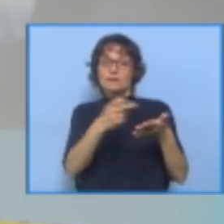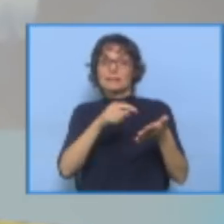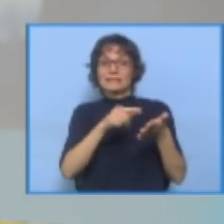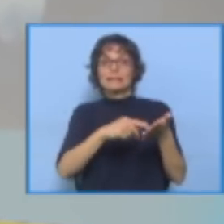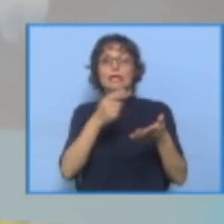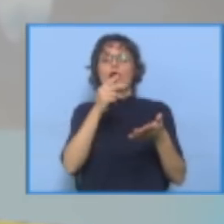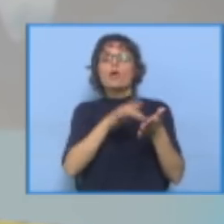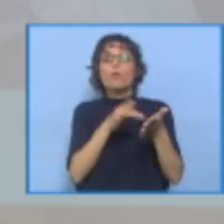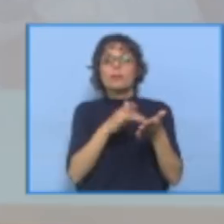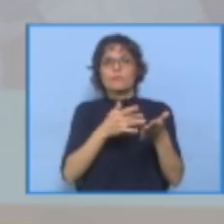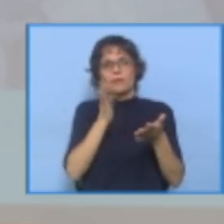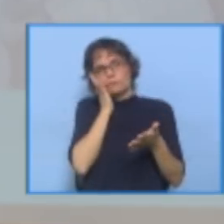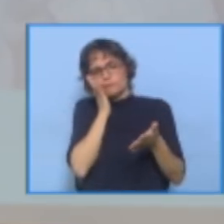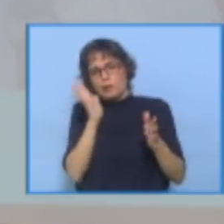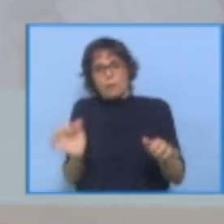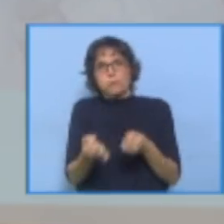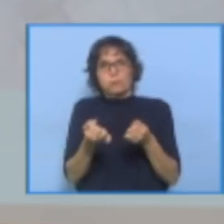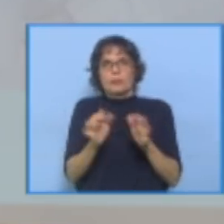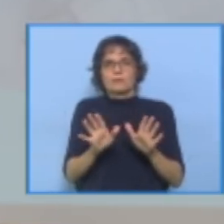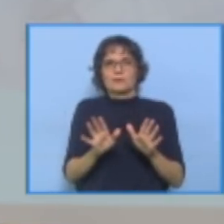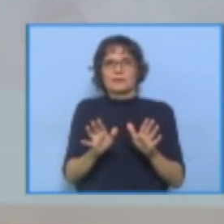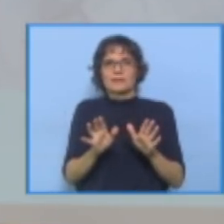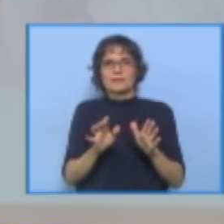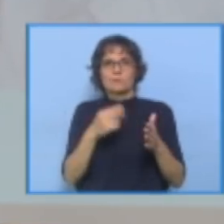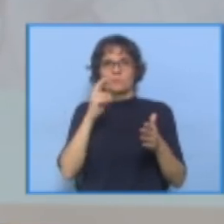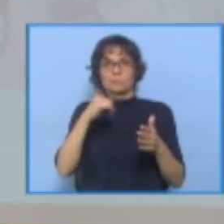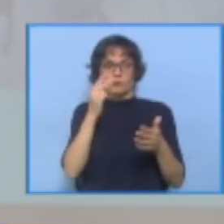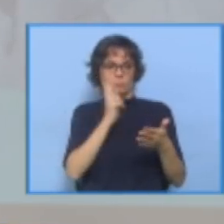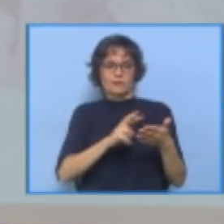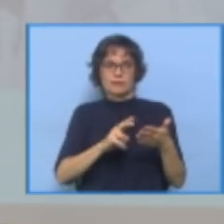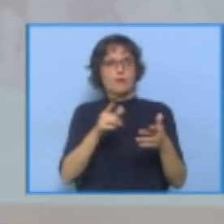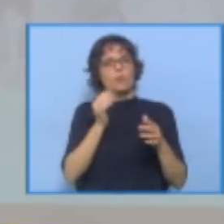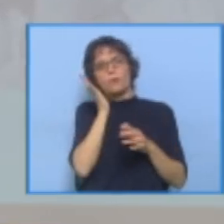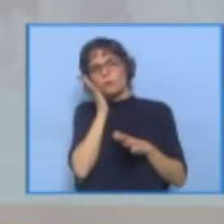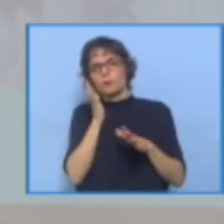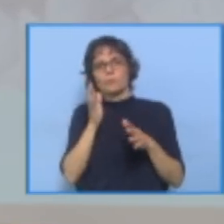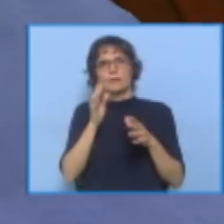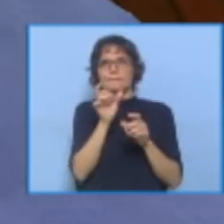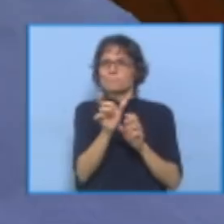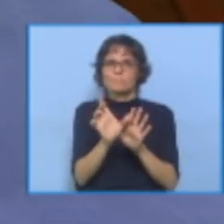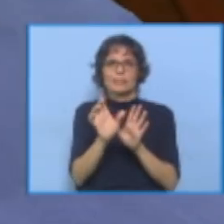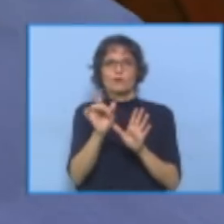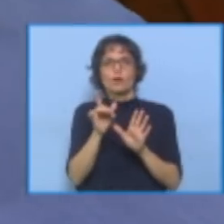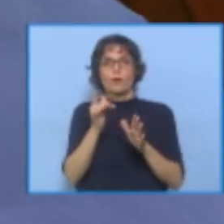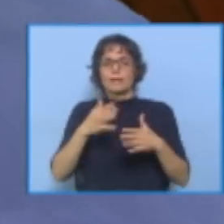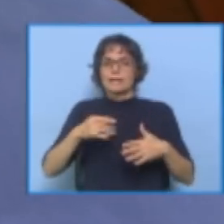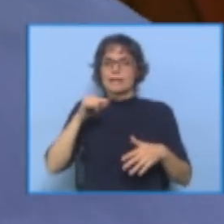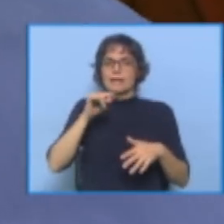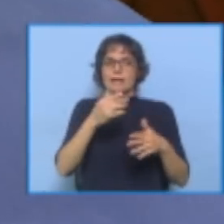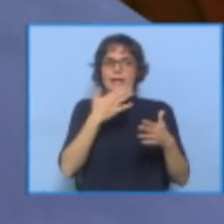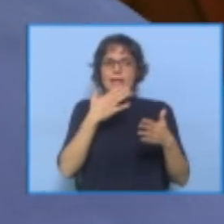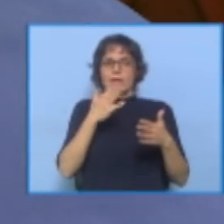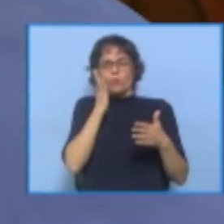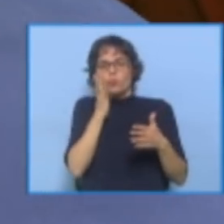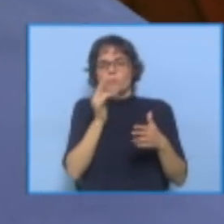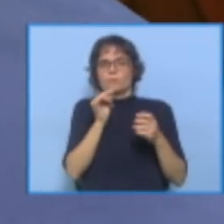Exato. Até no sentido completo da expressão, que sim, não é só o dormir literal, mas não nos deixa ficar descansados, não é? Exatamente, não nos